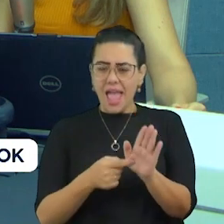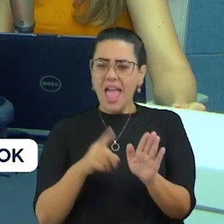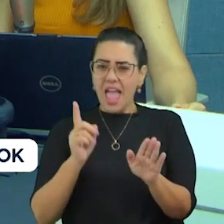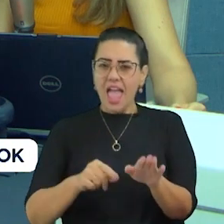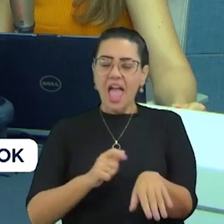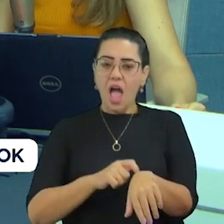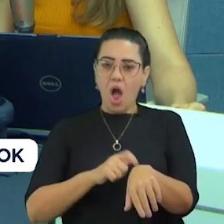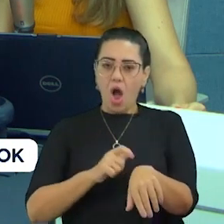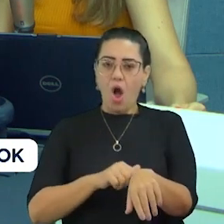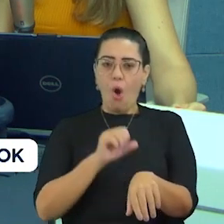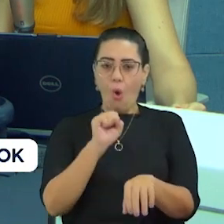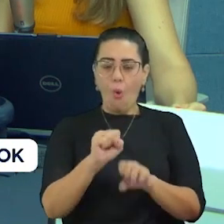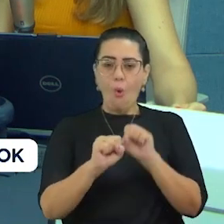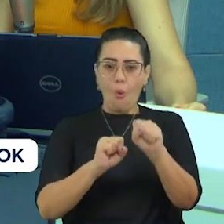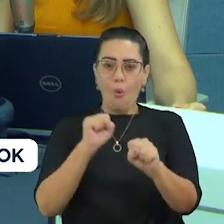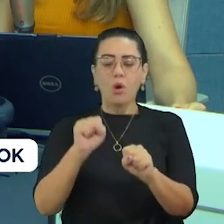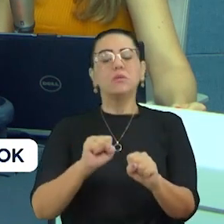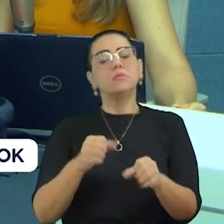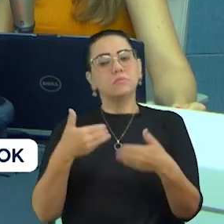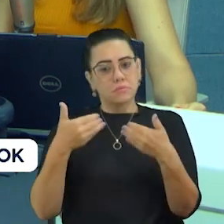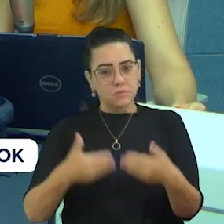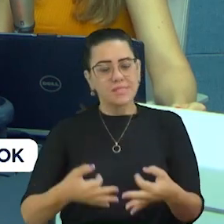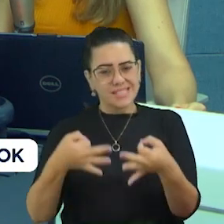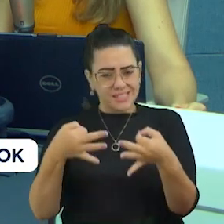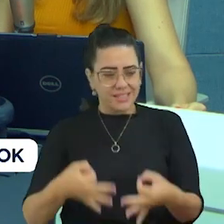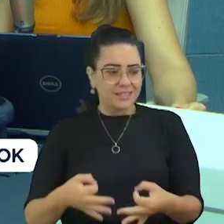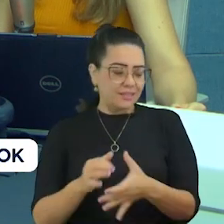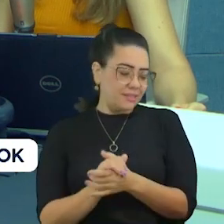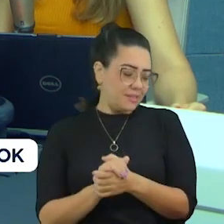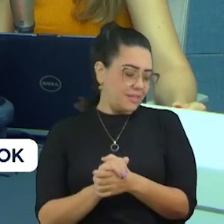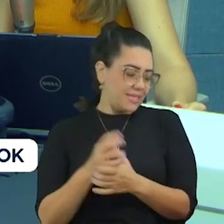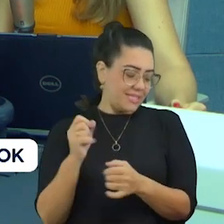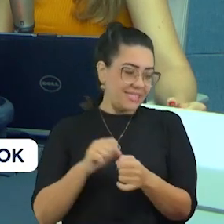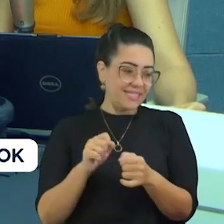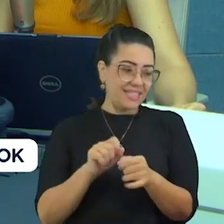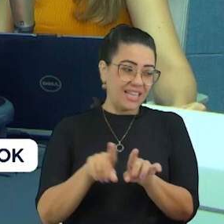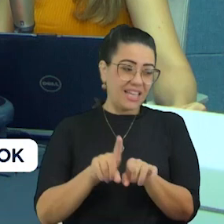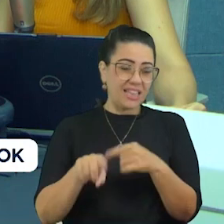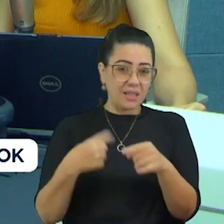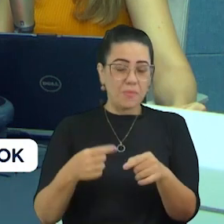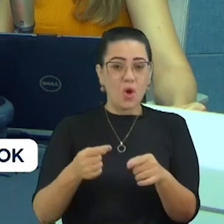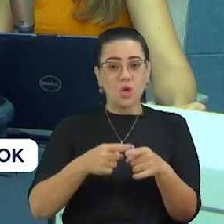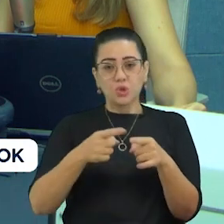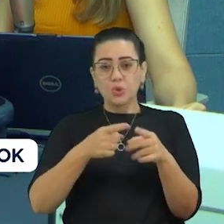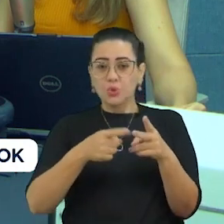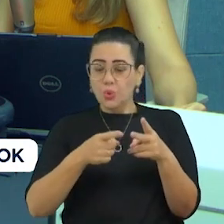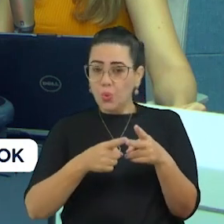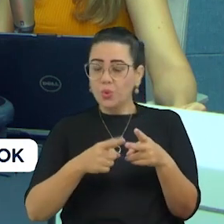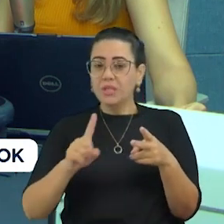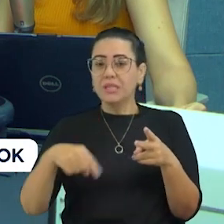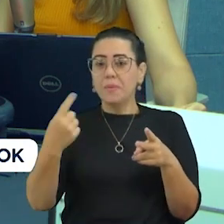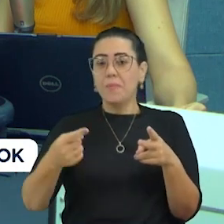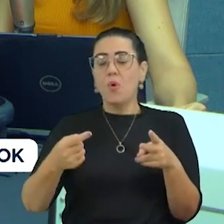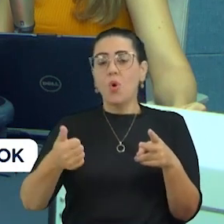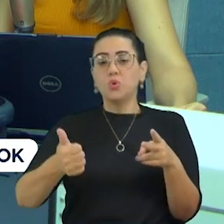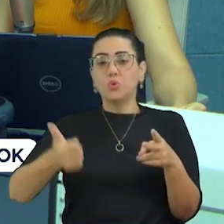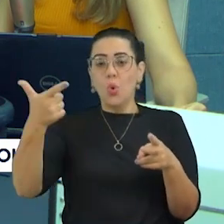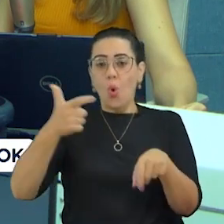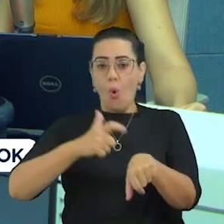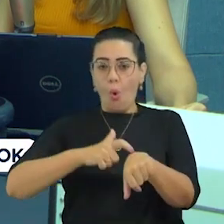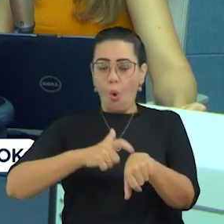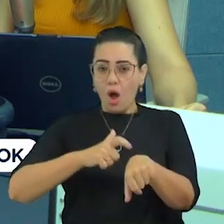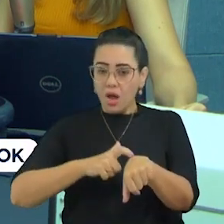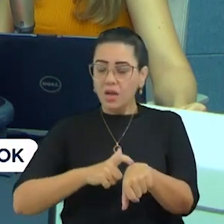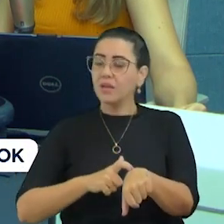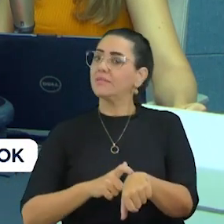em 8 horas? Então, é de 8 em 8 horas. Se eu tomo a primeira dose e vou tomar a segunda só daqui 12 horas, eu